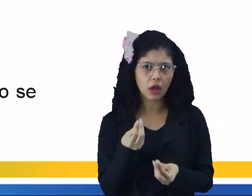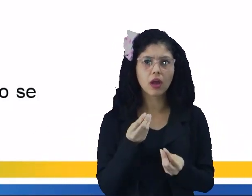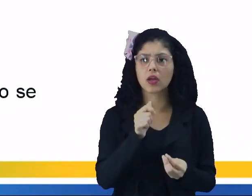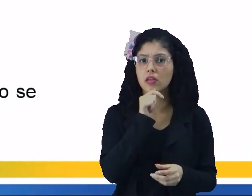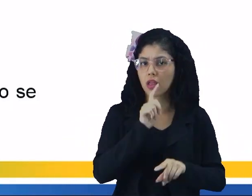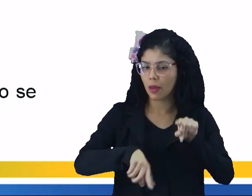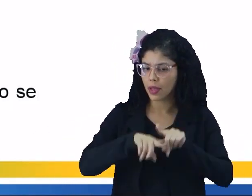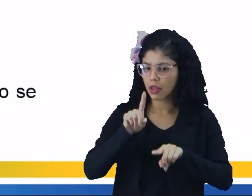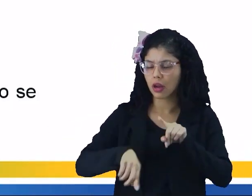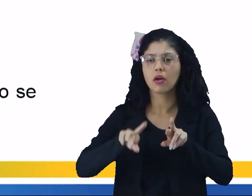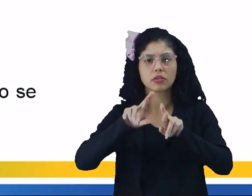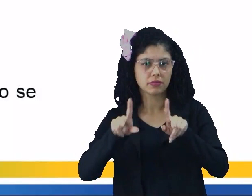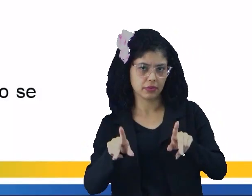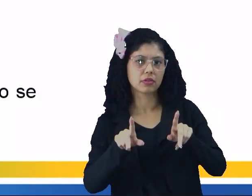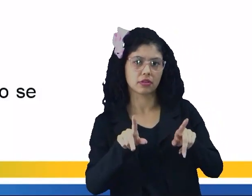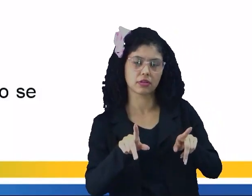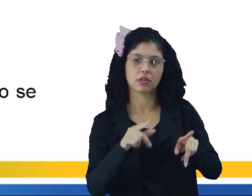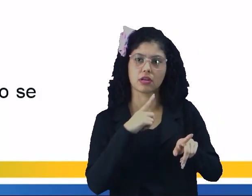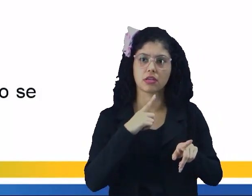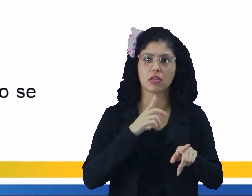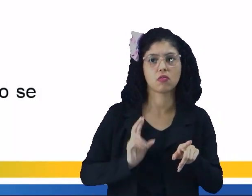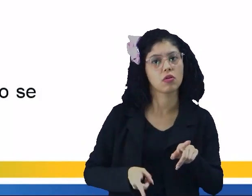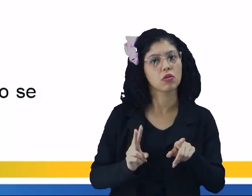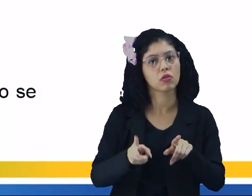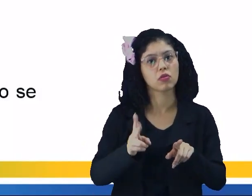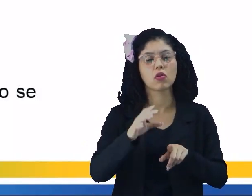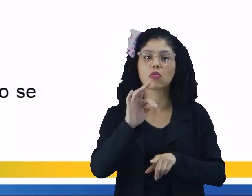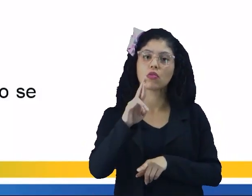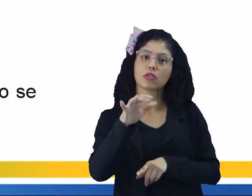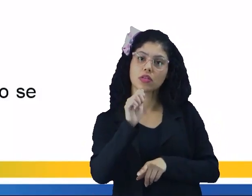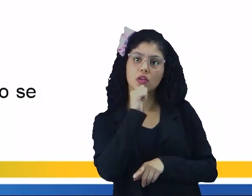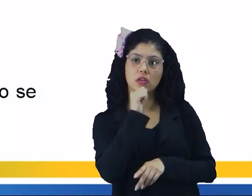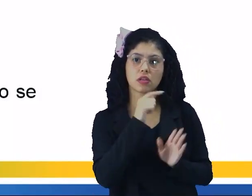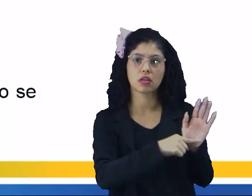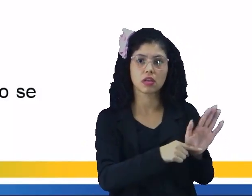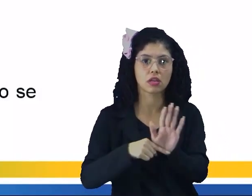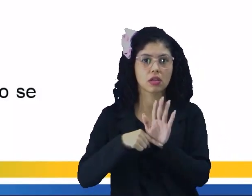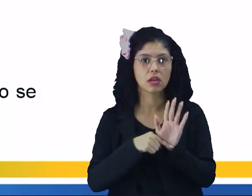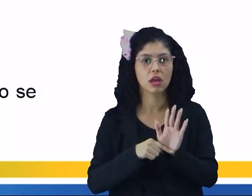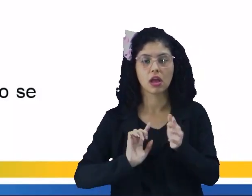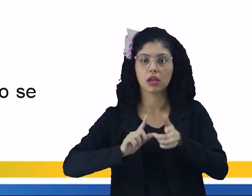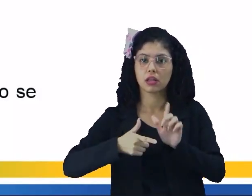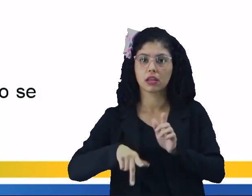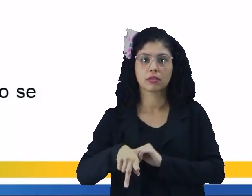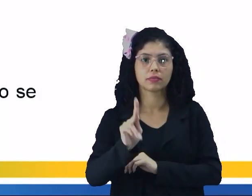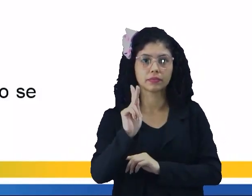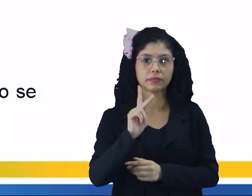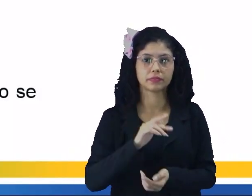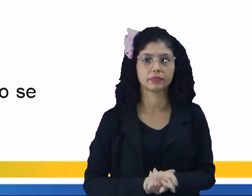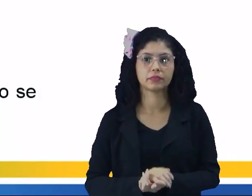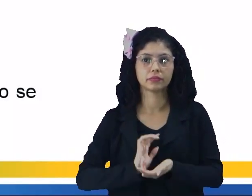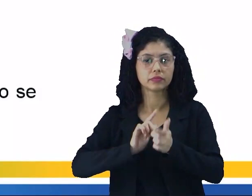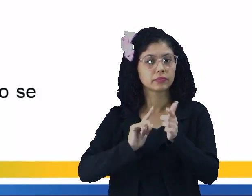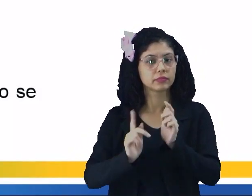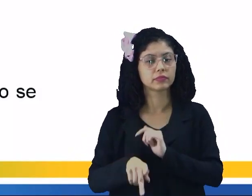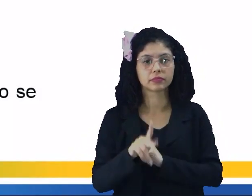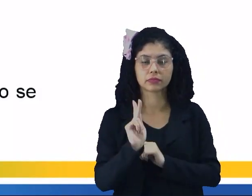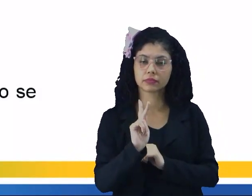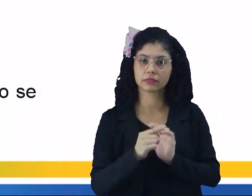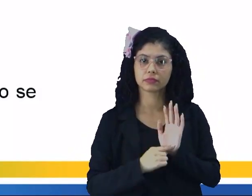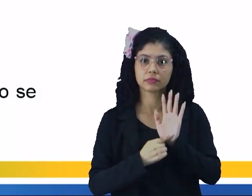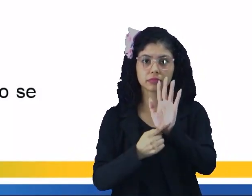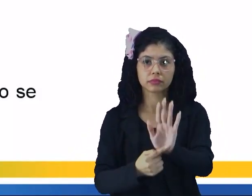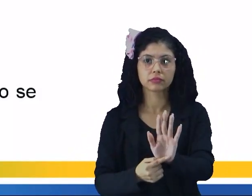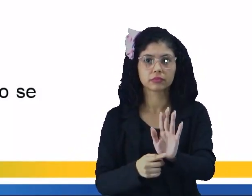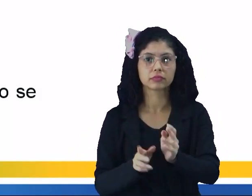material é variável, adotou-se então uma constante, que a gente representa pela letra K. Então a letra K vai